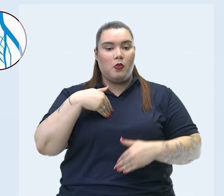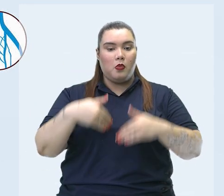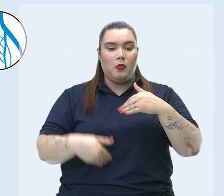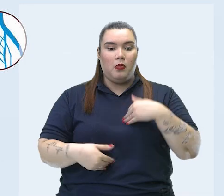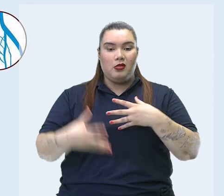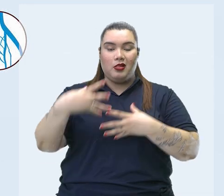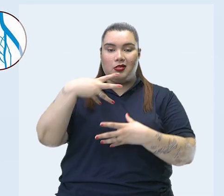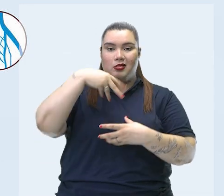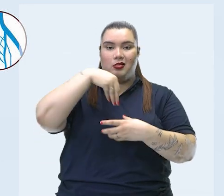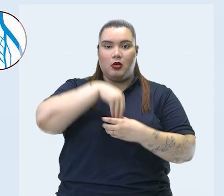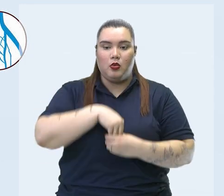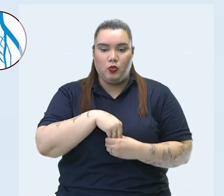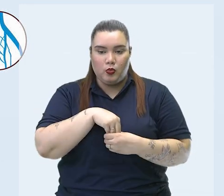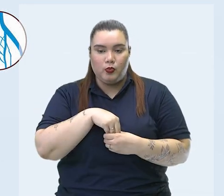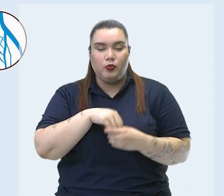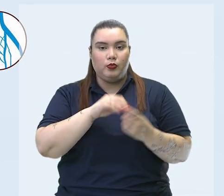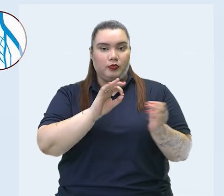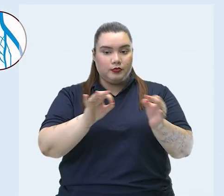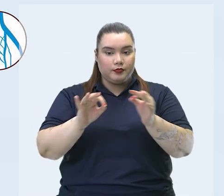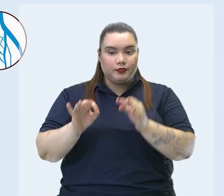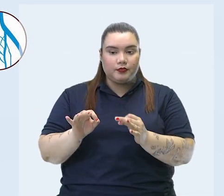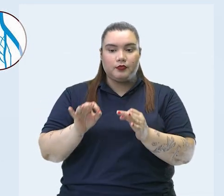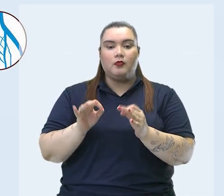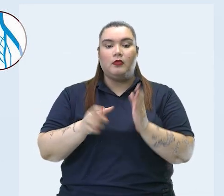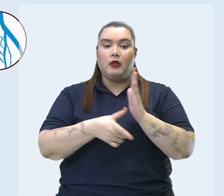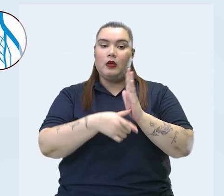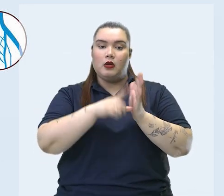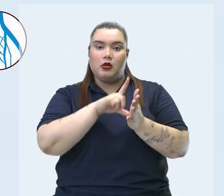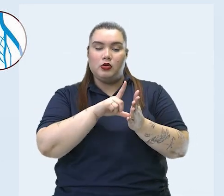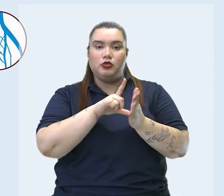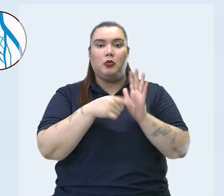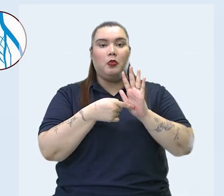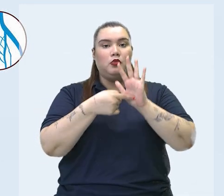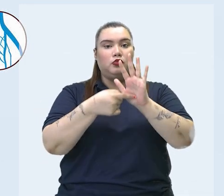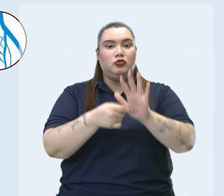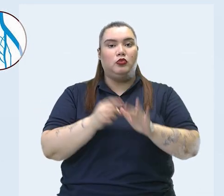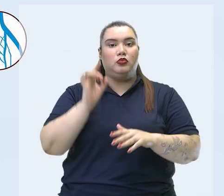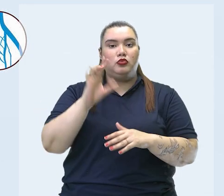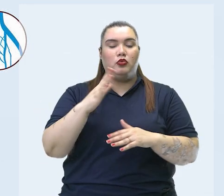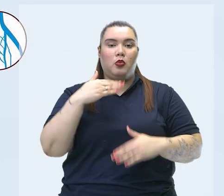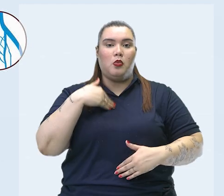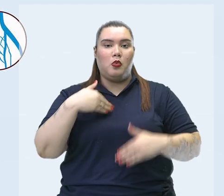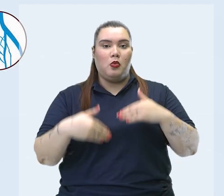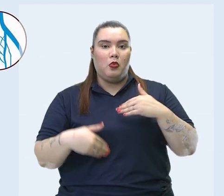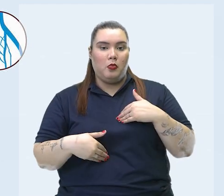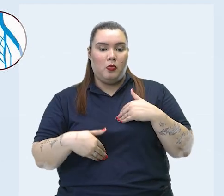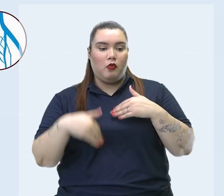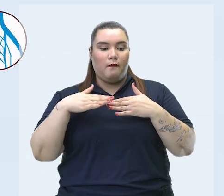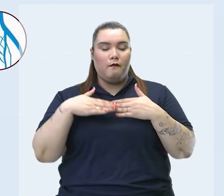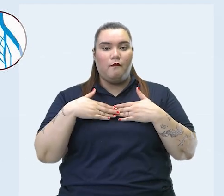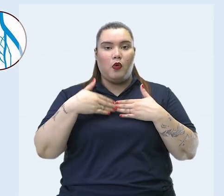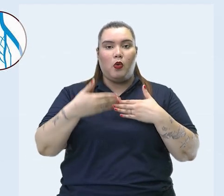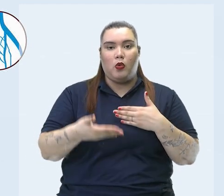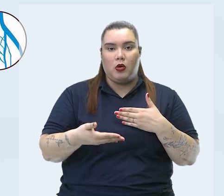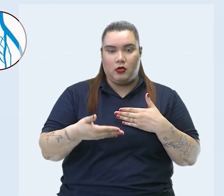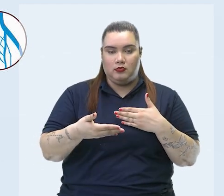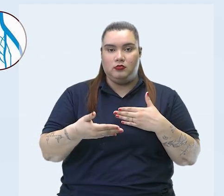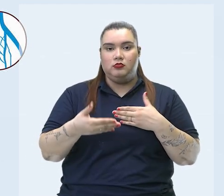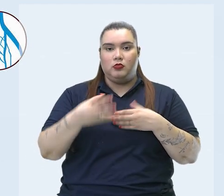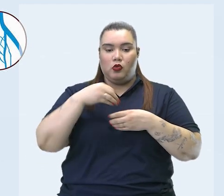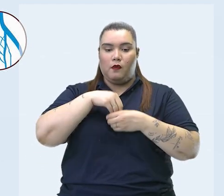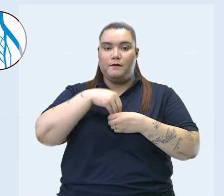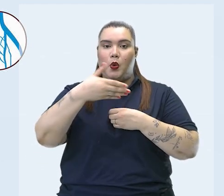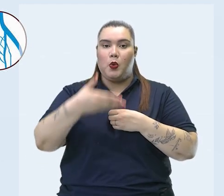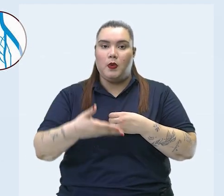voltados aí para a parte interna do nosso corpo, tá? Anteriormente, nós vimos aí, então, algumas partes do corpo, na